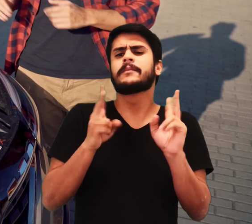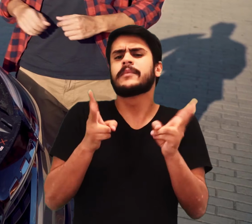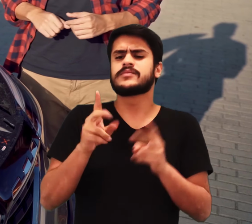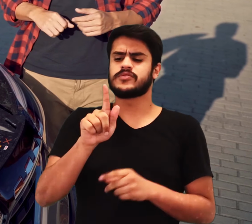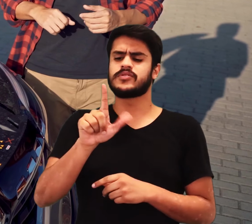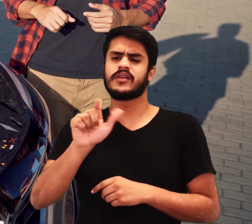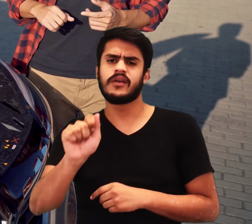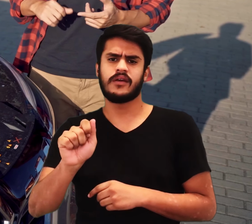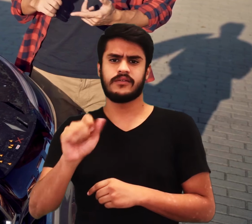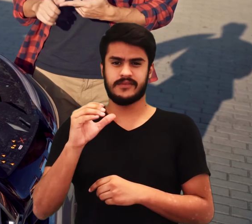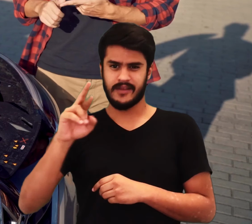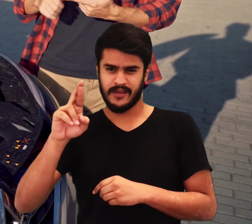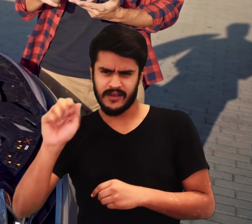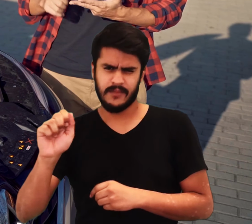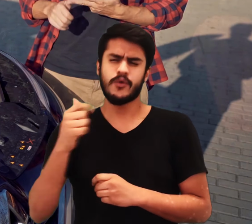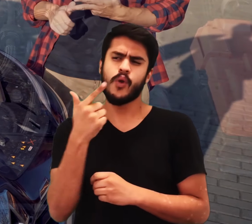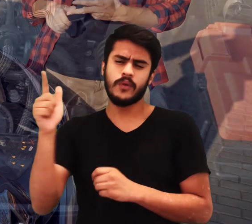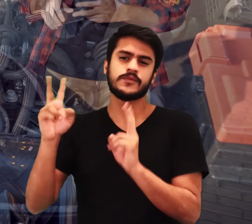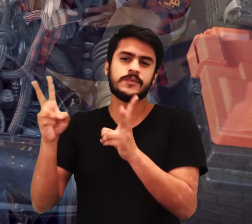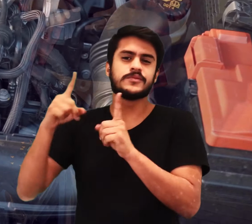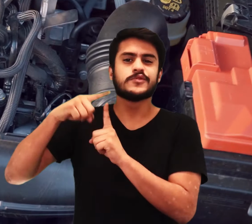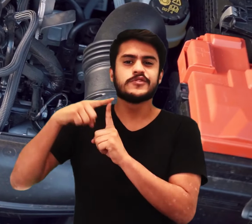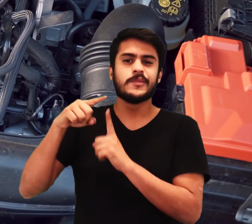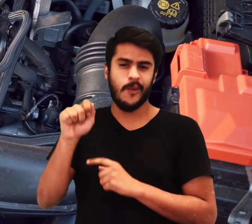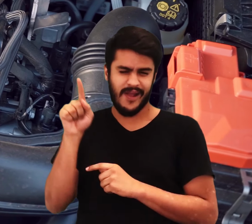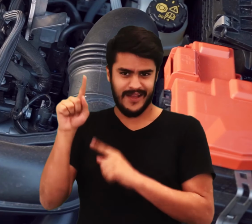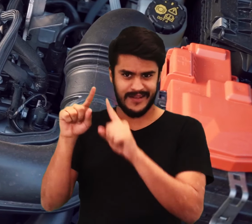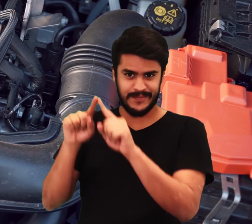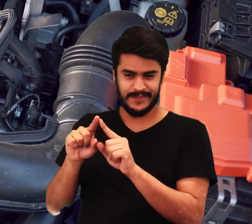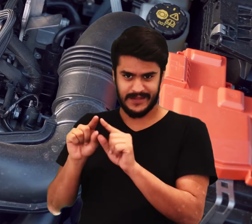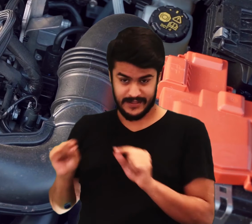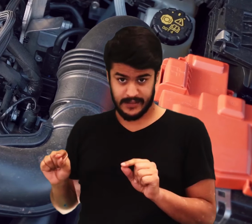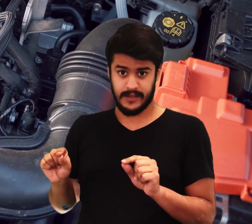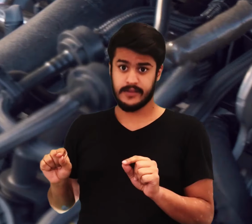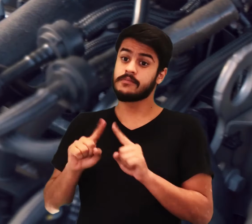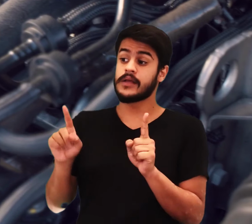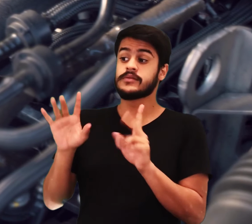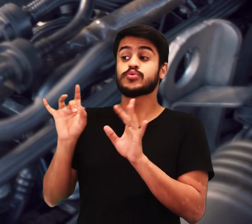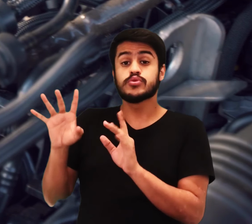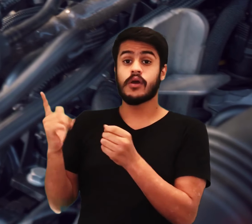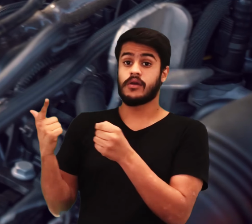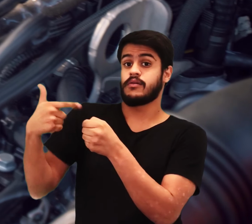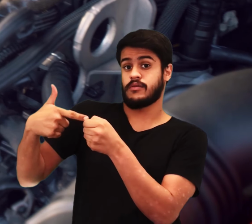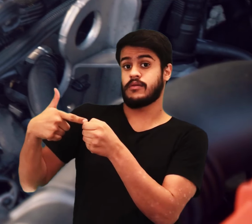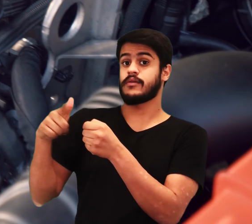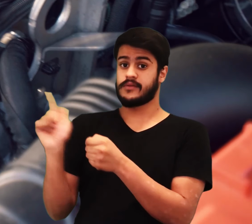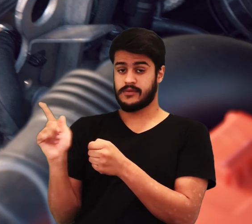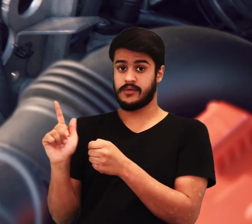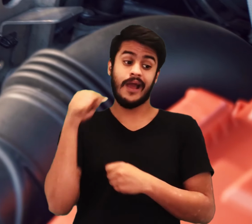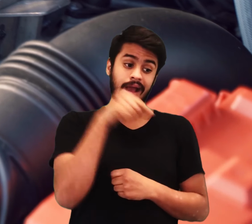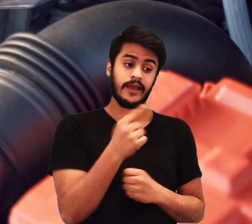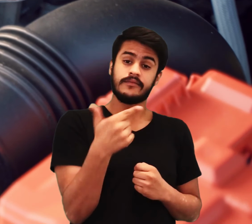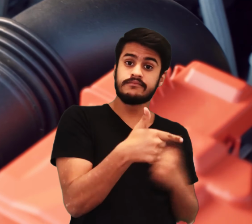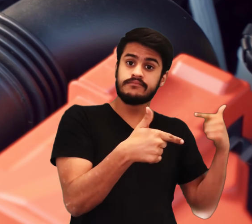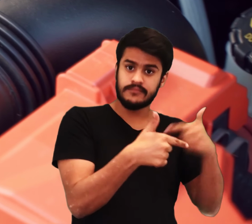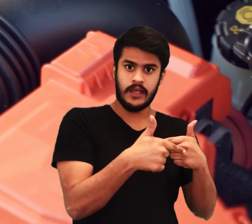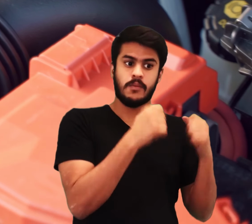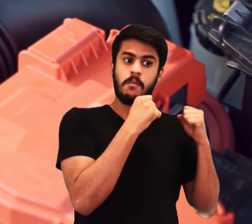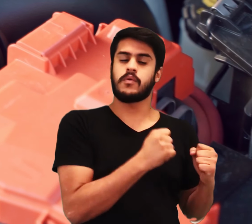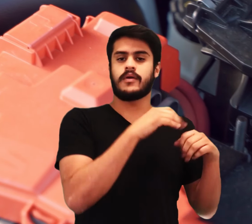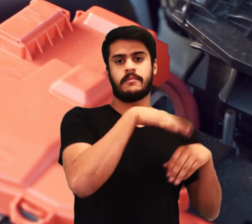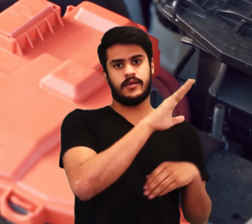Esse é o motor que você vê na GLA, na CLA e dentre outros compactos, o próprio classe A da Mercedes, mas lá, numa aplicação gasolina, a Kiflex,